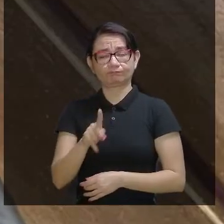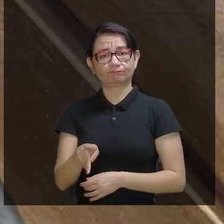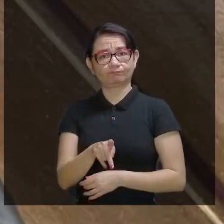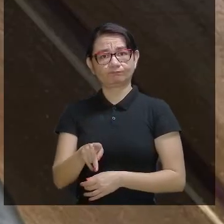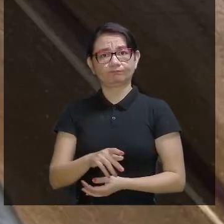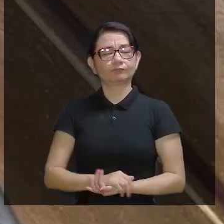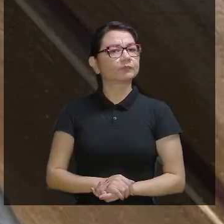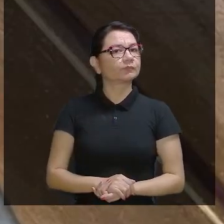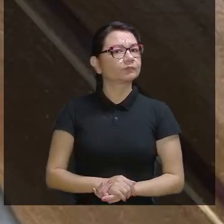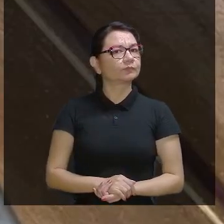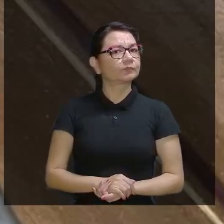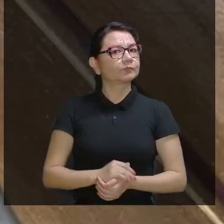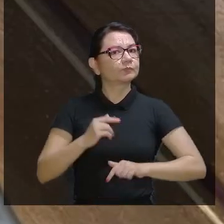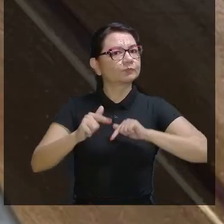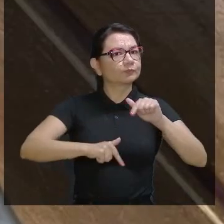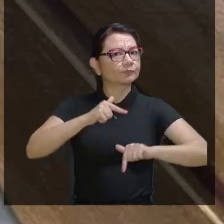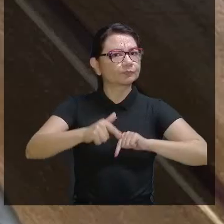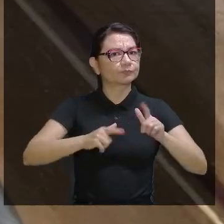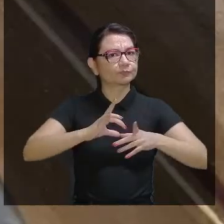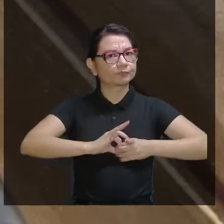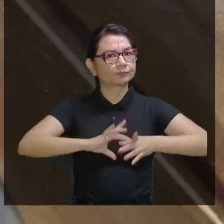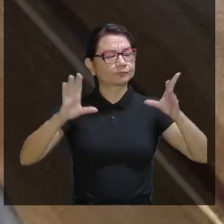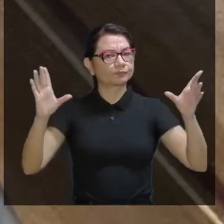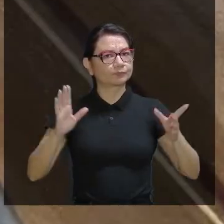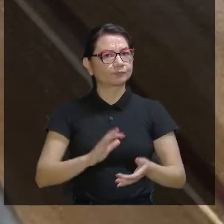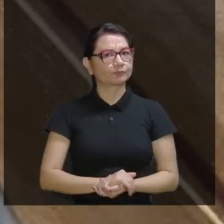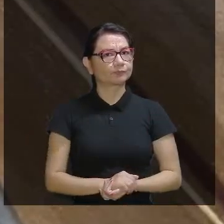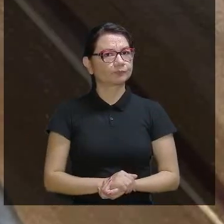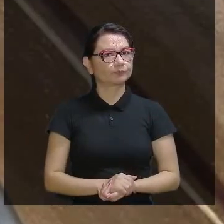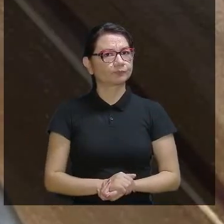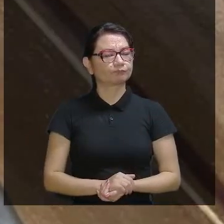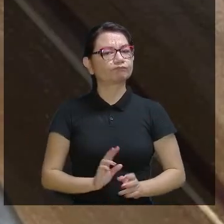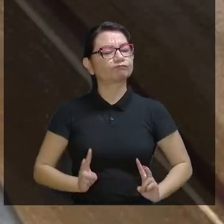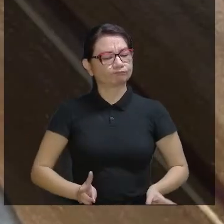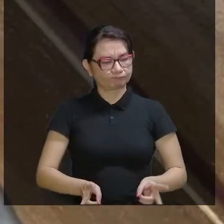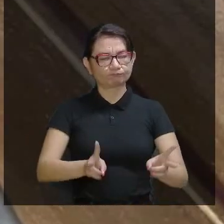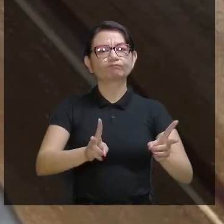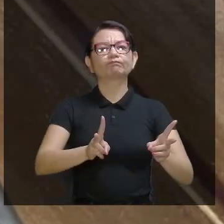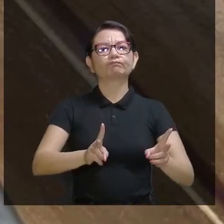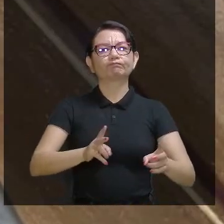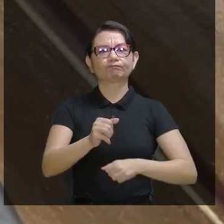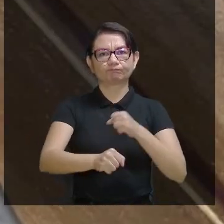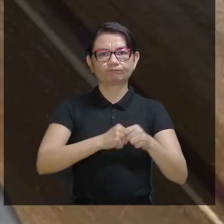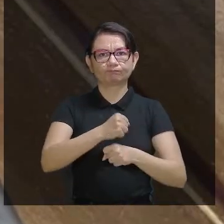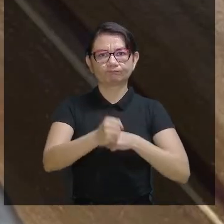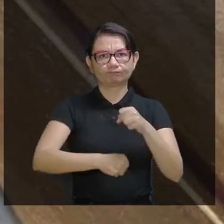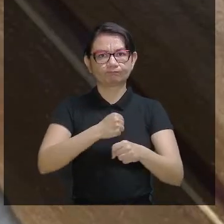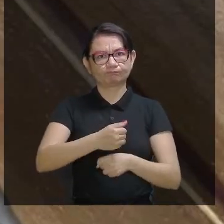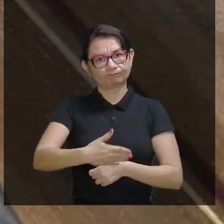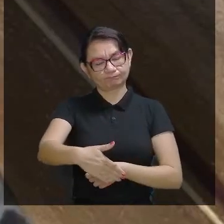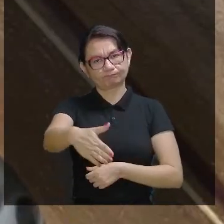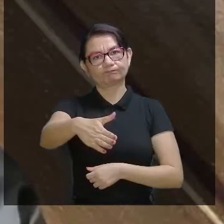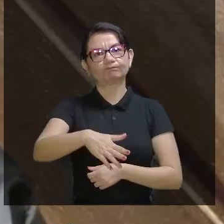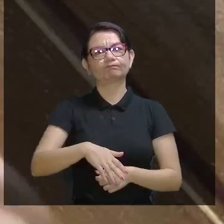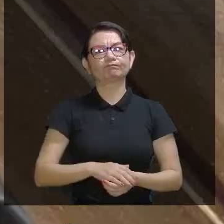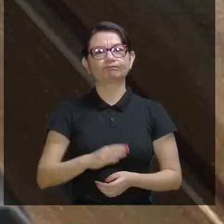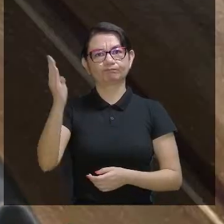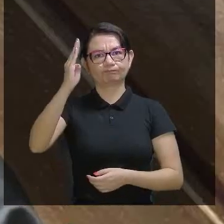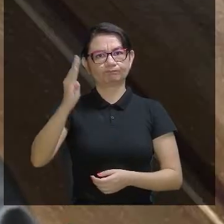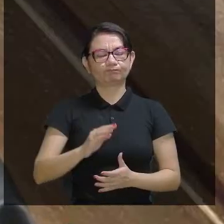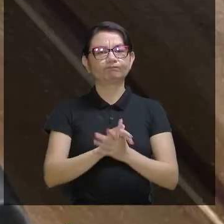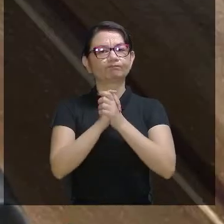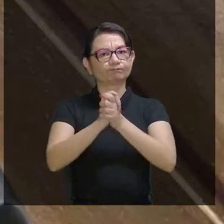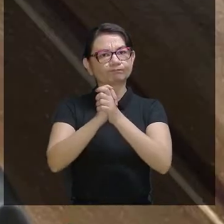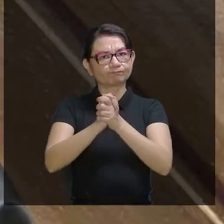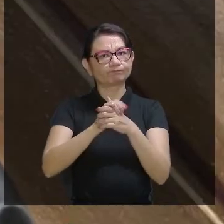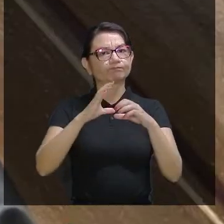que o exercício desse direito democrático continue por muitos e muitos anos no nosso país, que sabe pela eternidade. Então, parabenizar